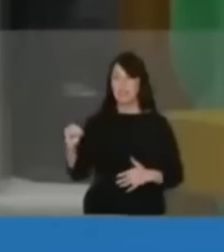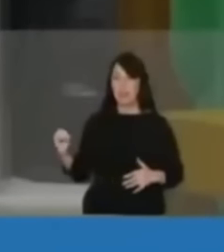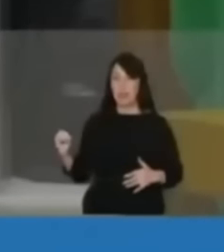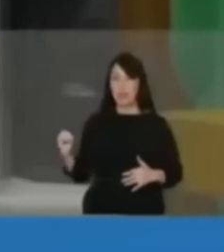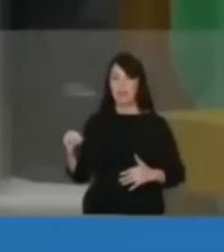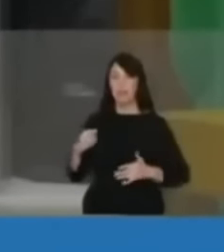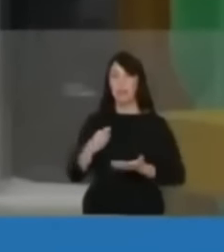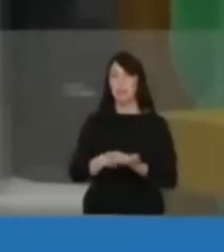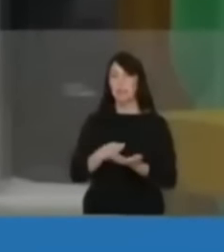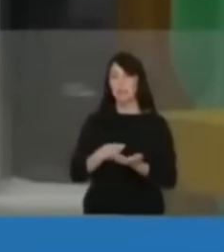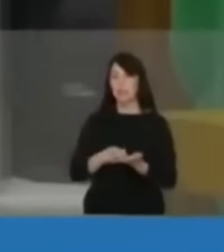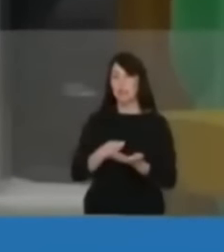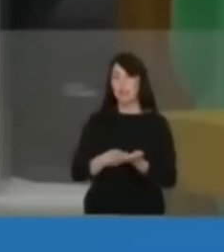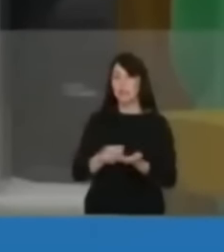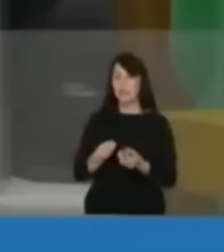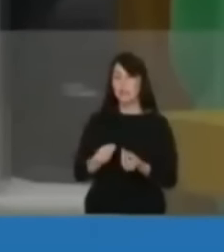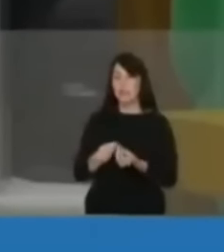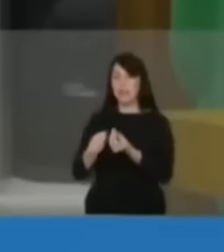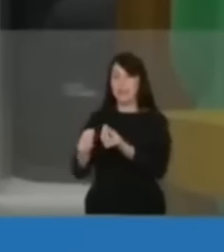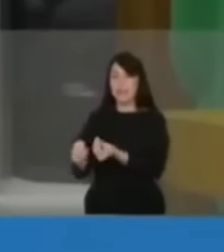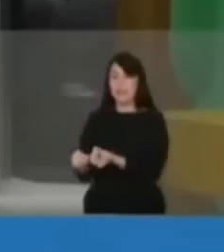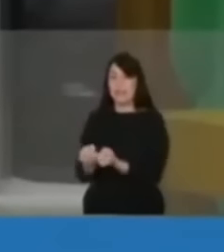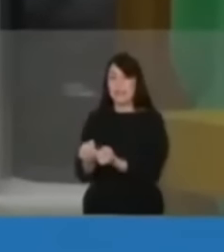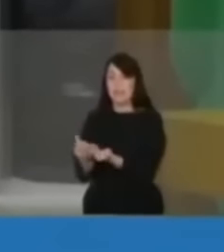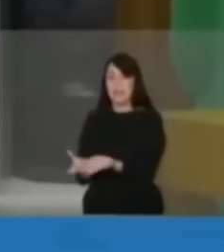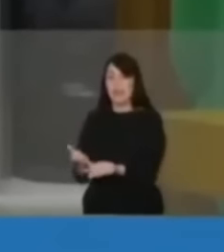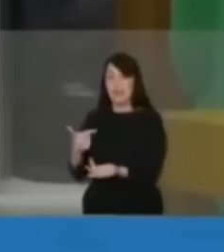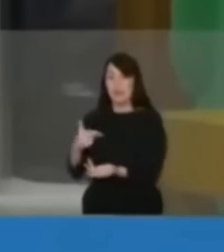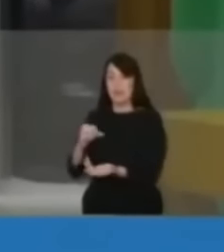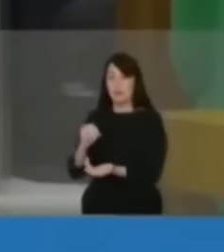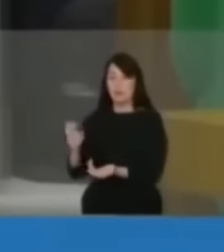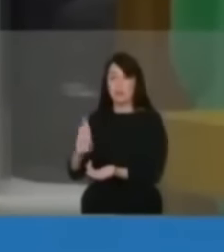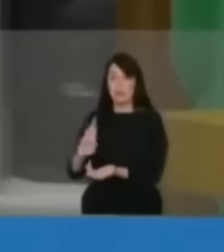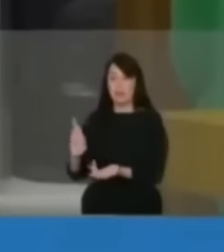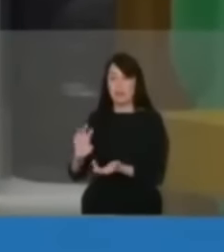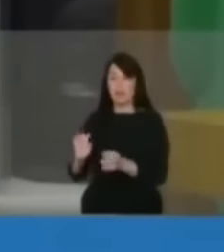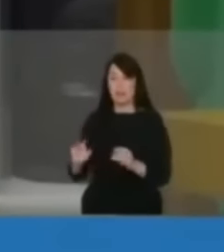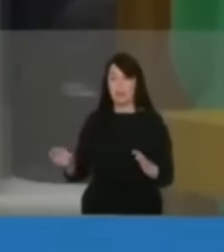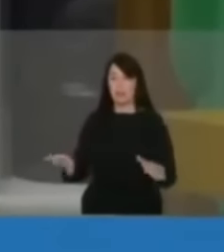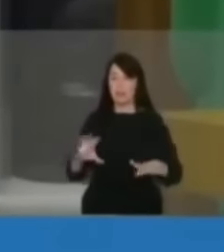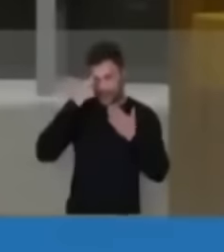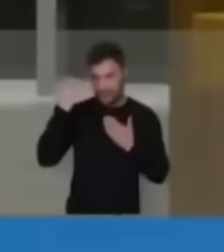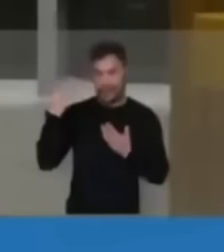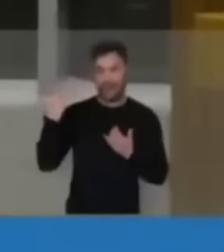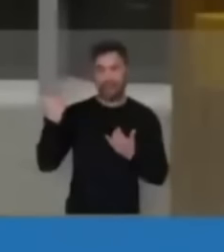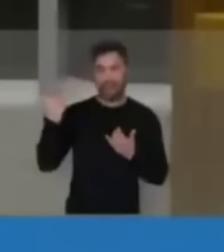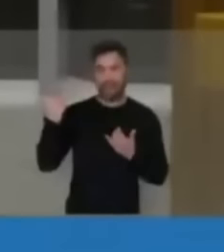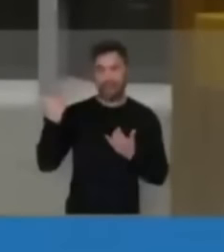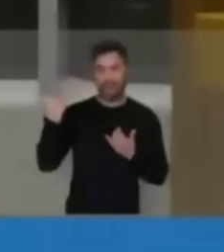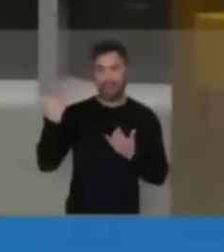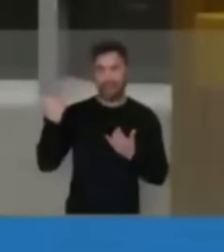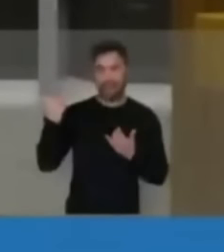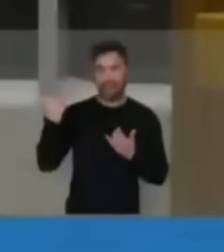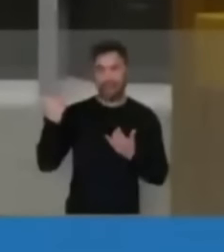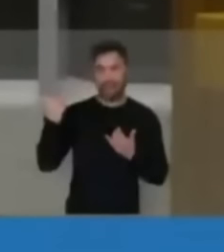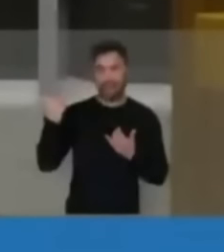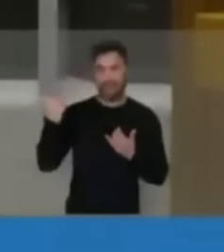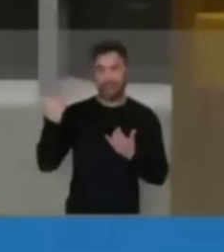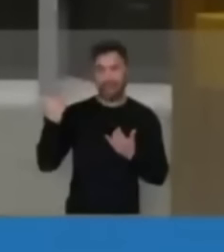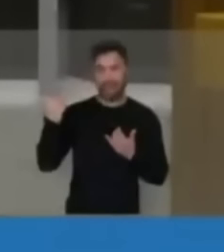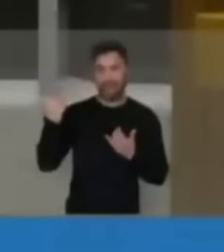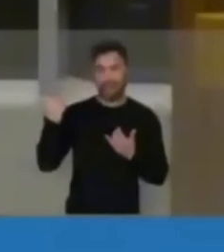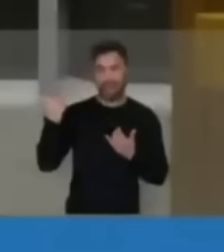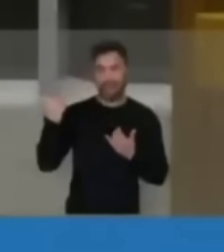Vamos lembrar da verdade para que bolsonarista não continue falando mentira. Fake news chega. Um abraço. Deixa eu bater